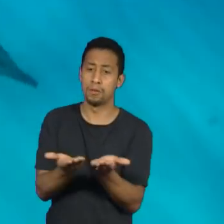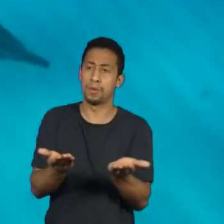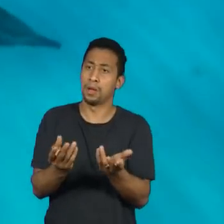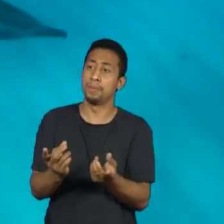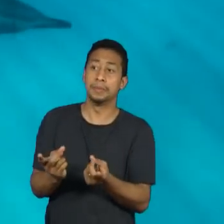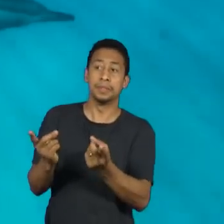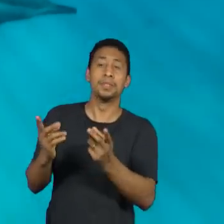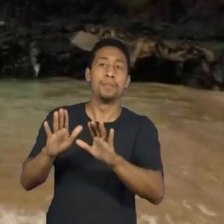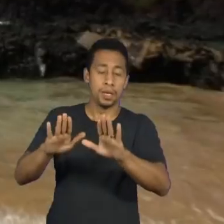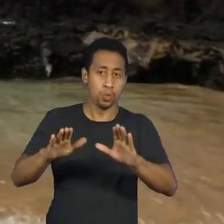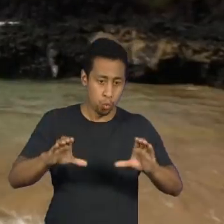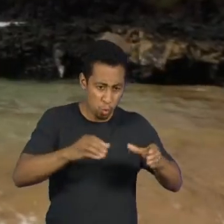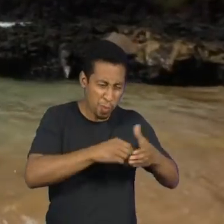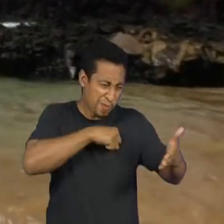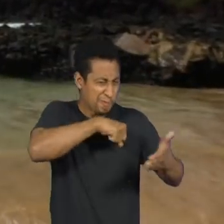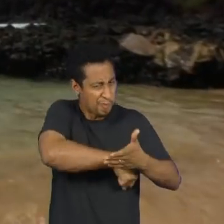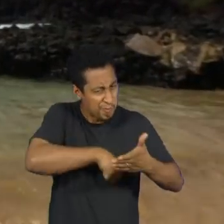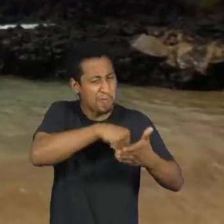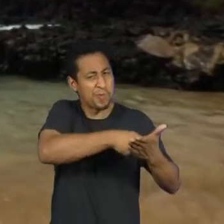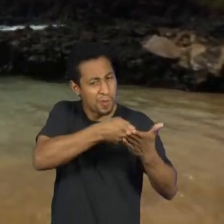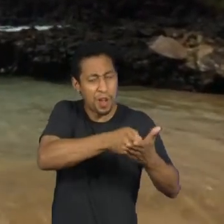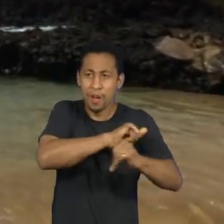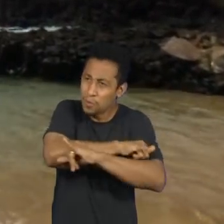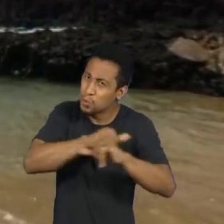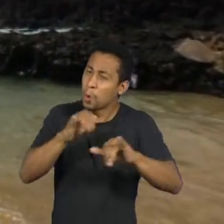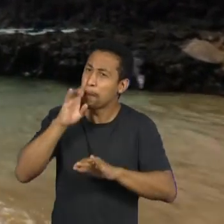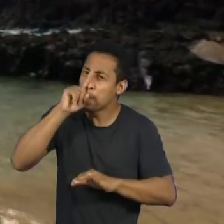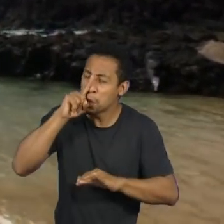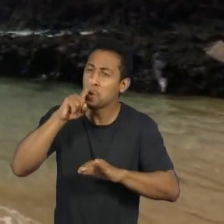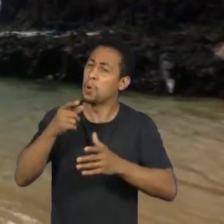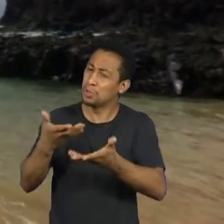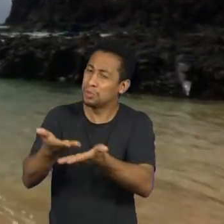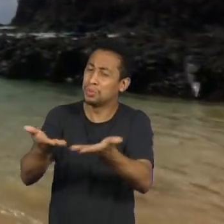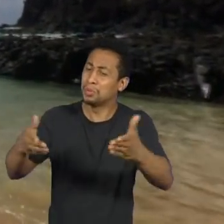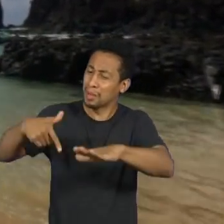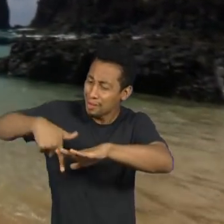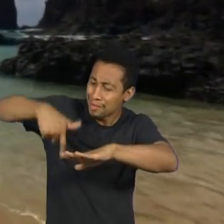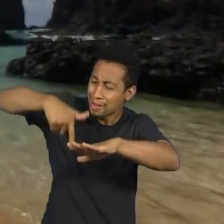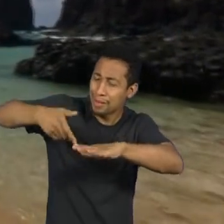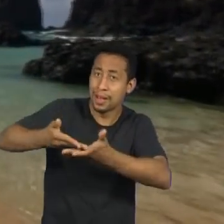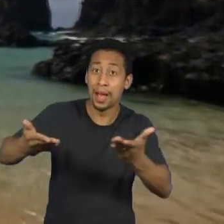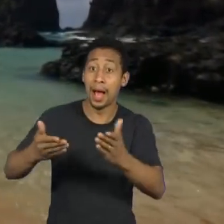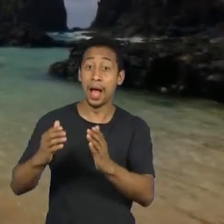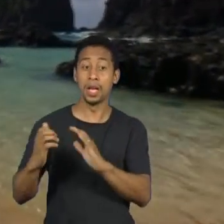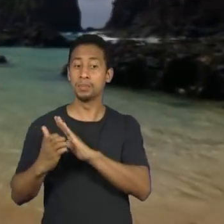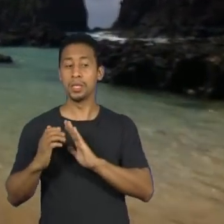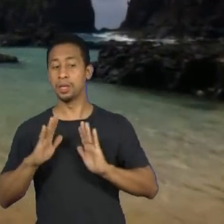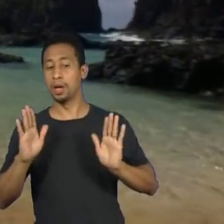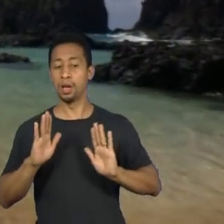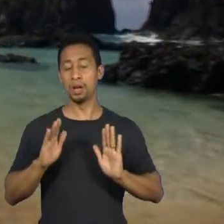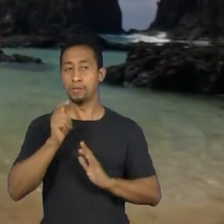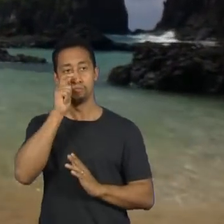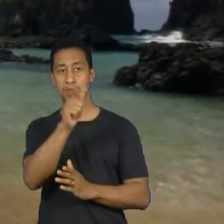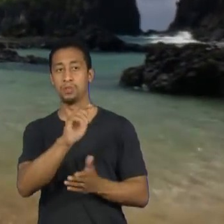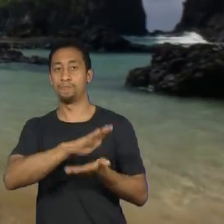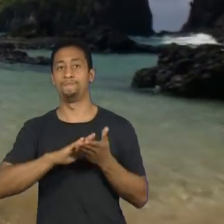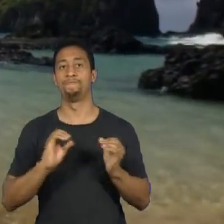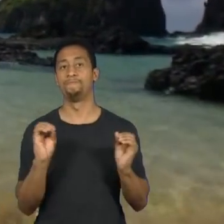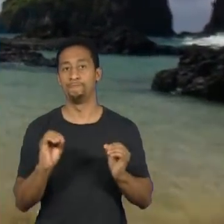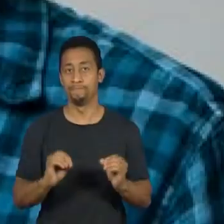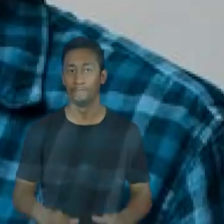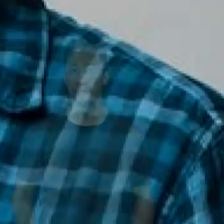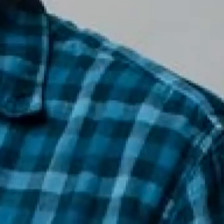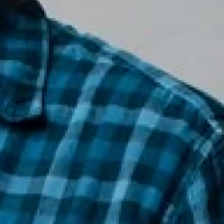de ambientalistas de possível impacto ambiental, nenhuma empresa se interessou pela proposta.